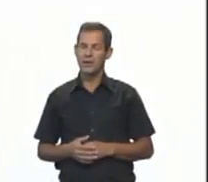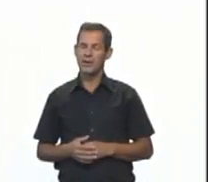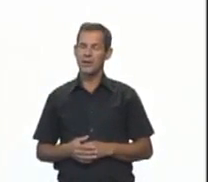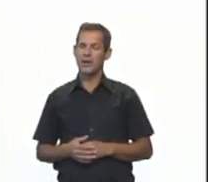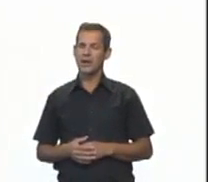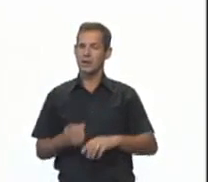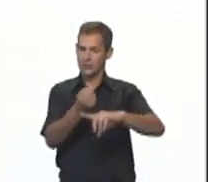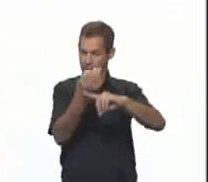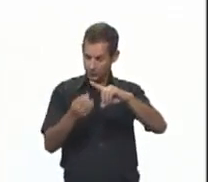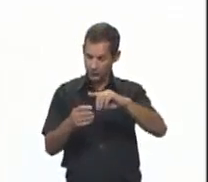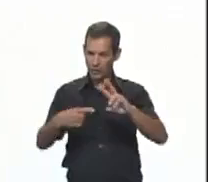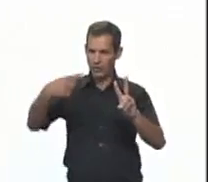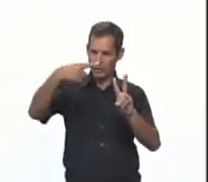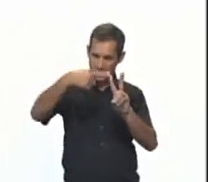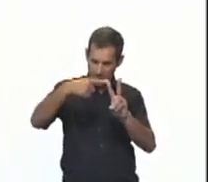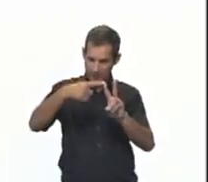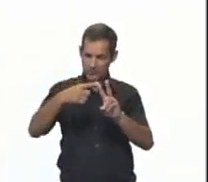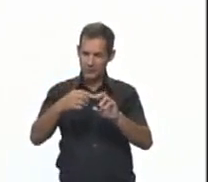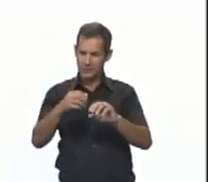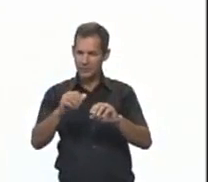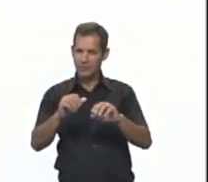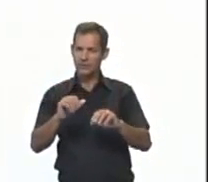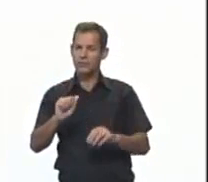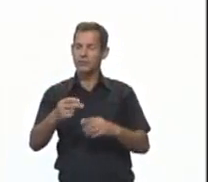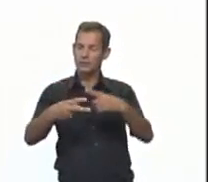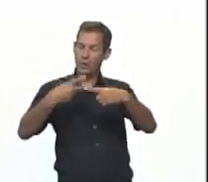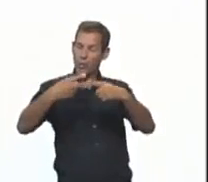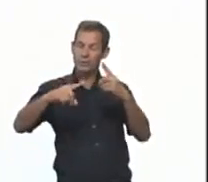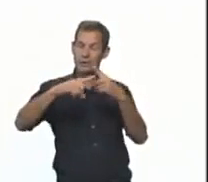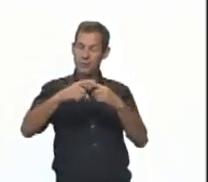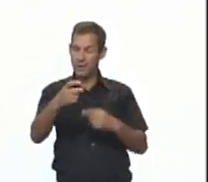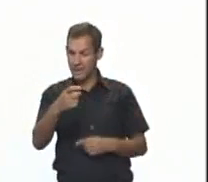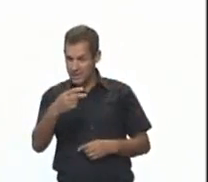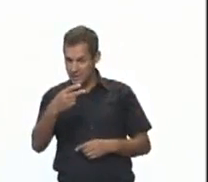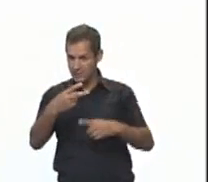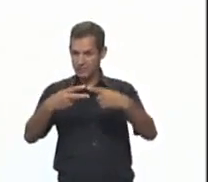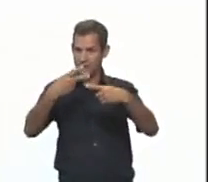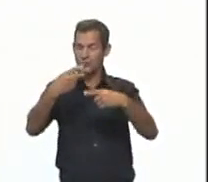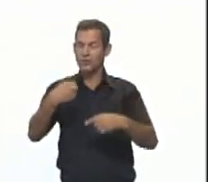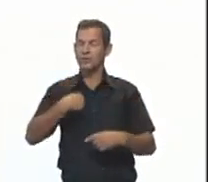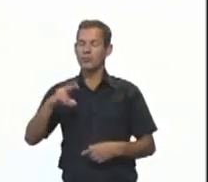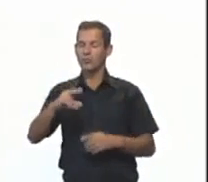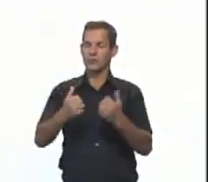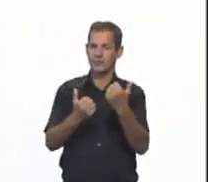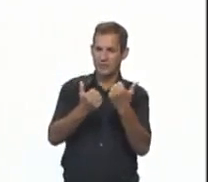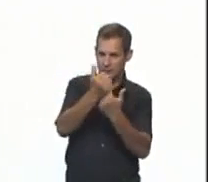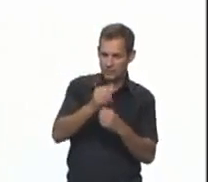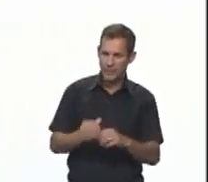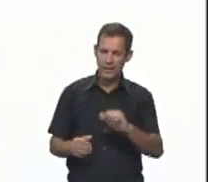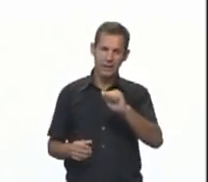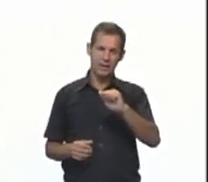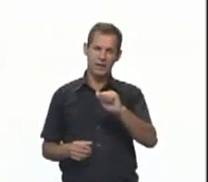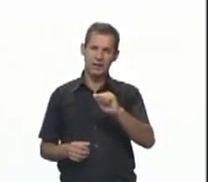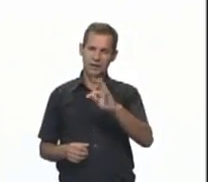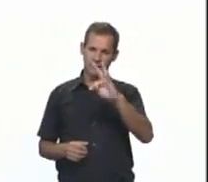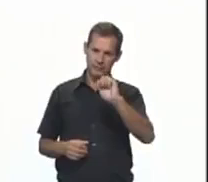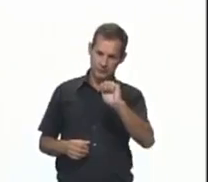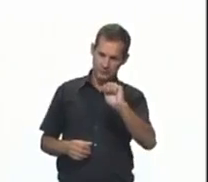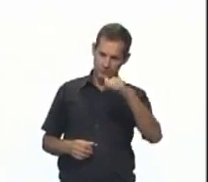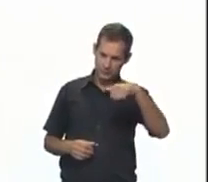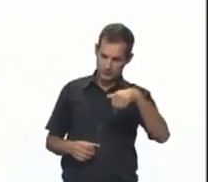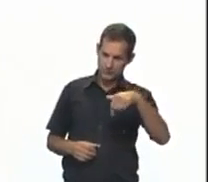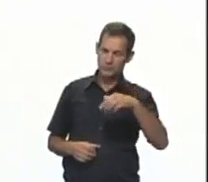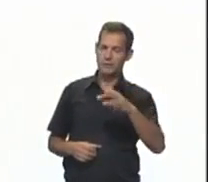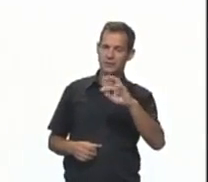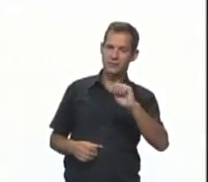a função raiz quadrada de a ao quadrado mais x ao quadrado, eu vou utilizar a substituição a tangente de θ. E